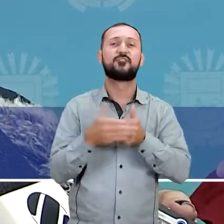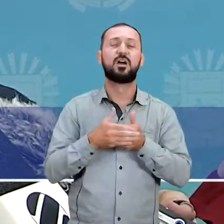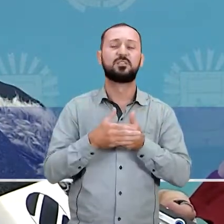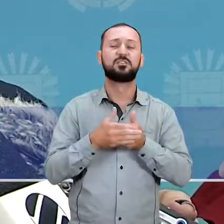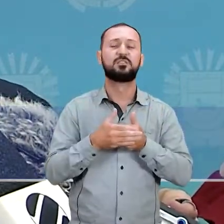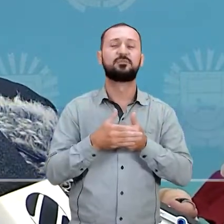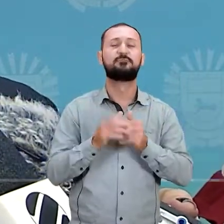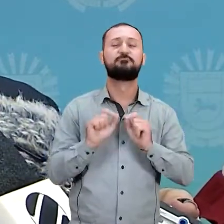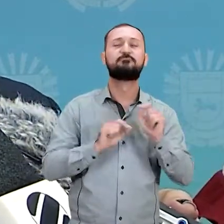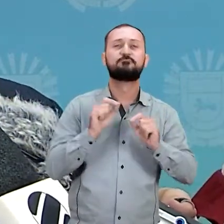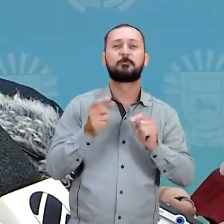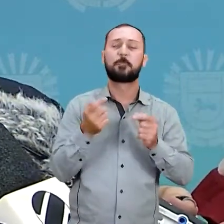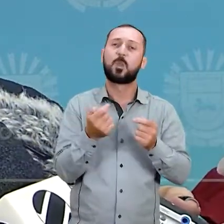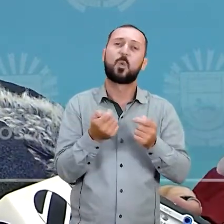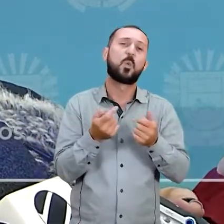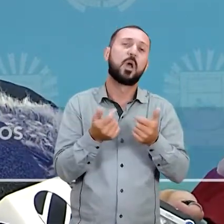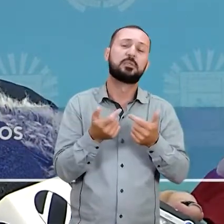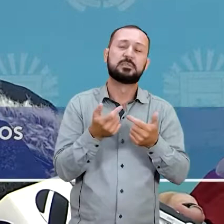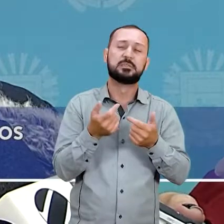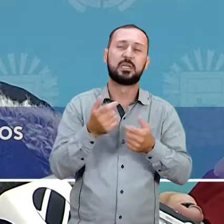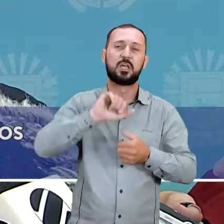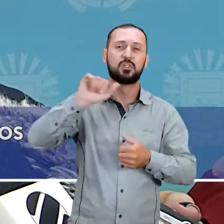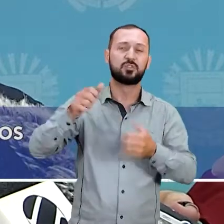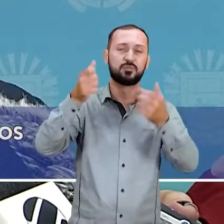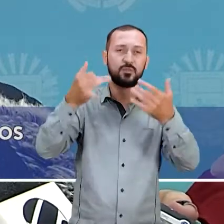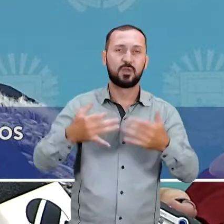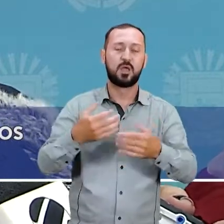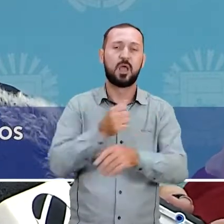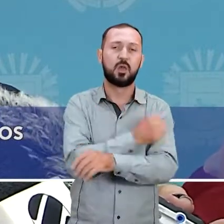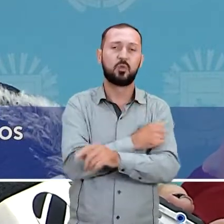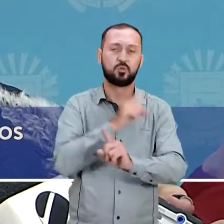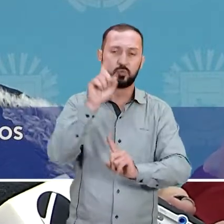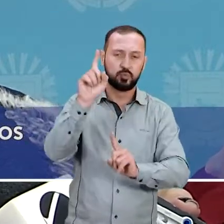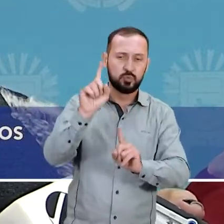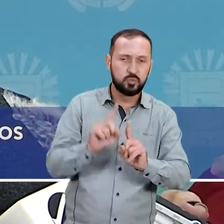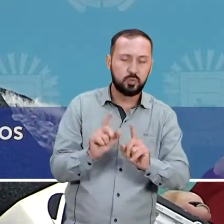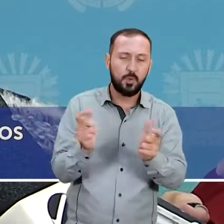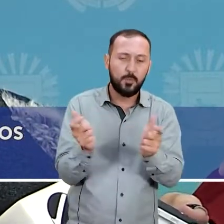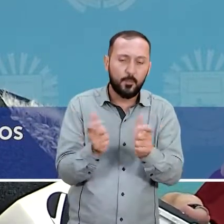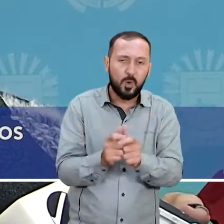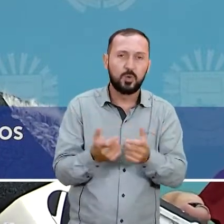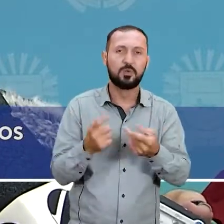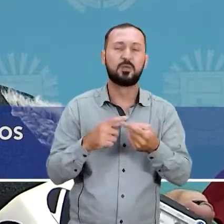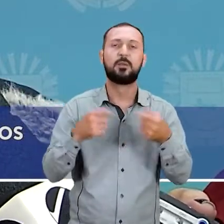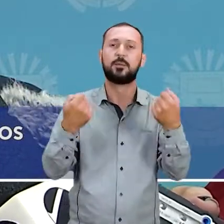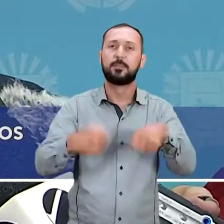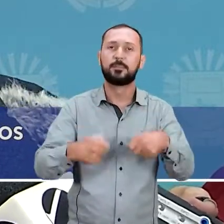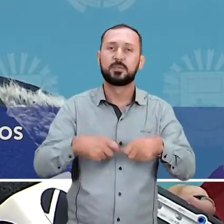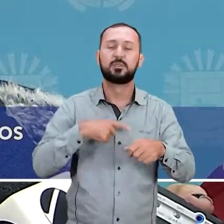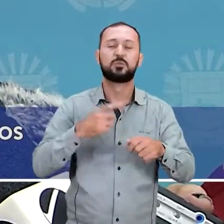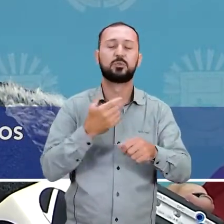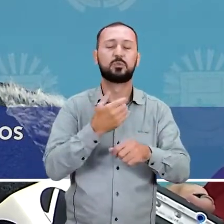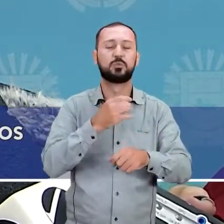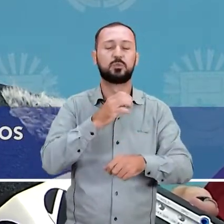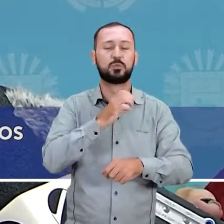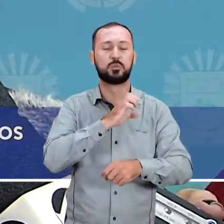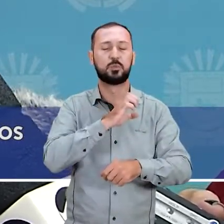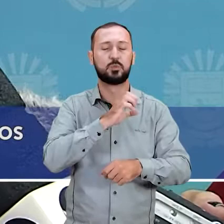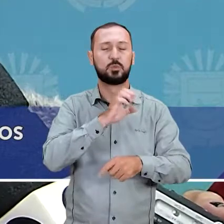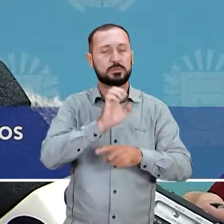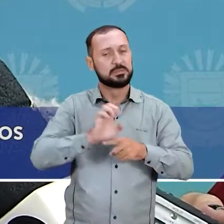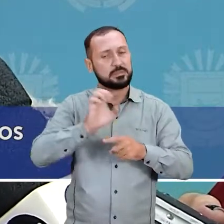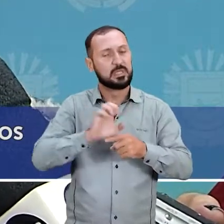escolas. Basicamente, a justificativa é número reduzido de alunos nas escolas, a necessidade do Estado